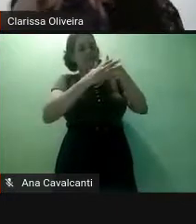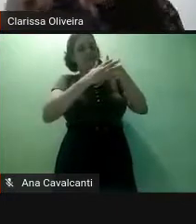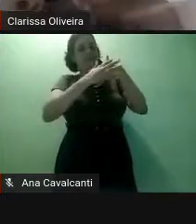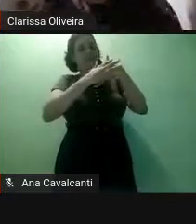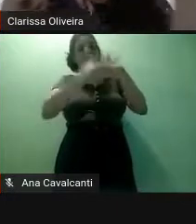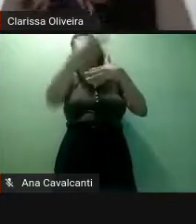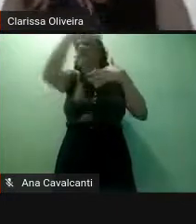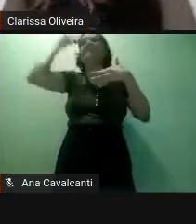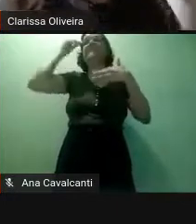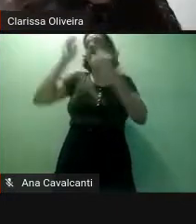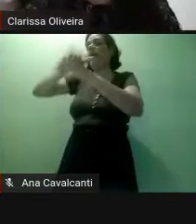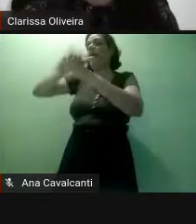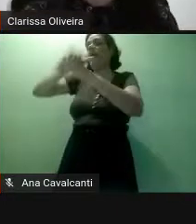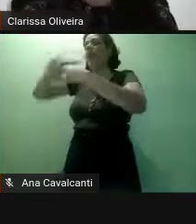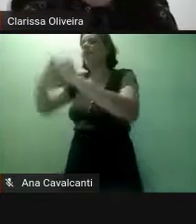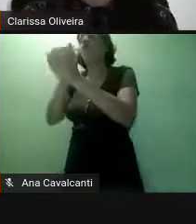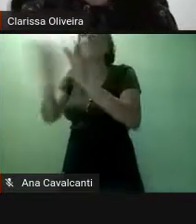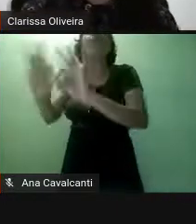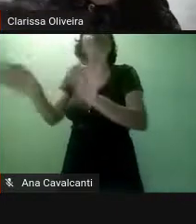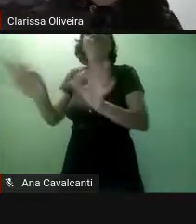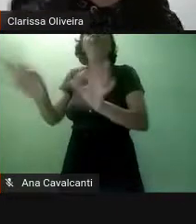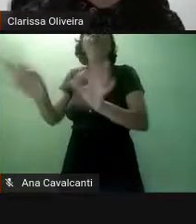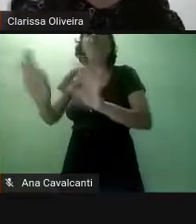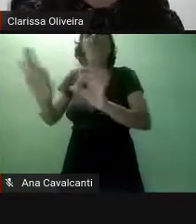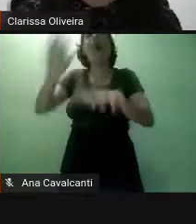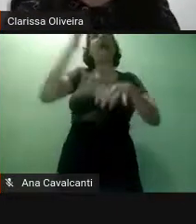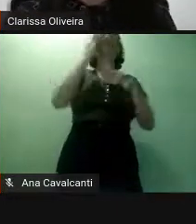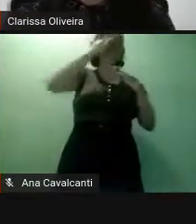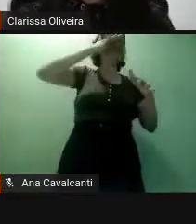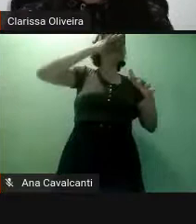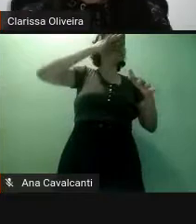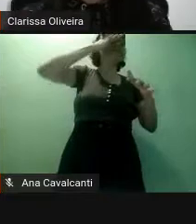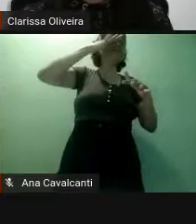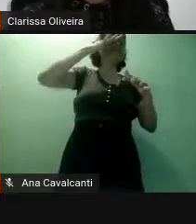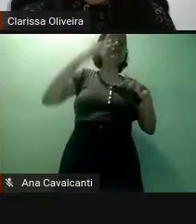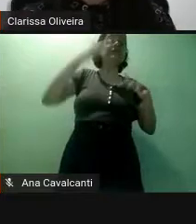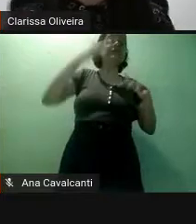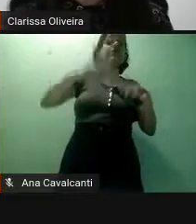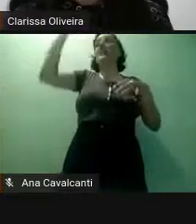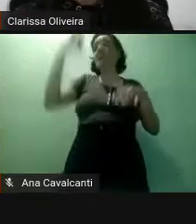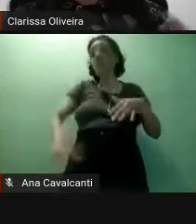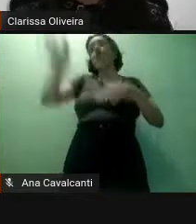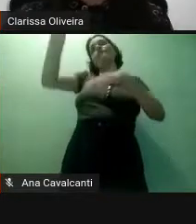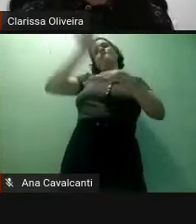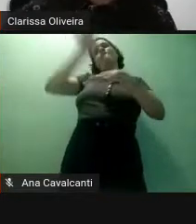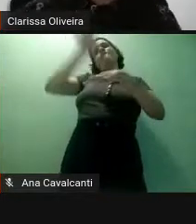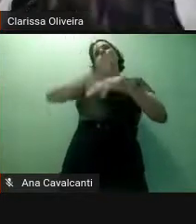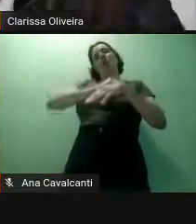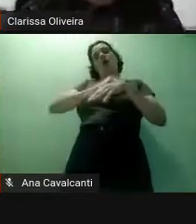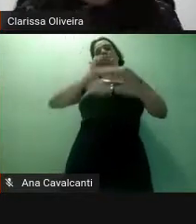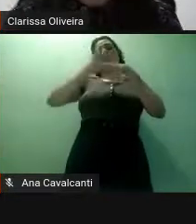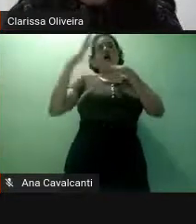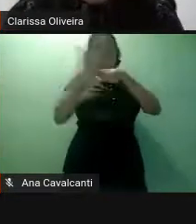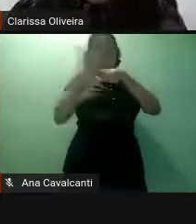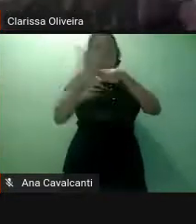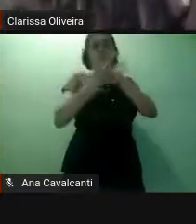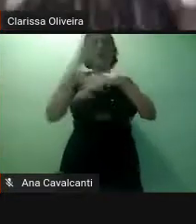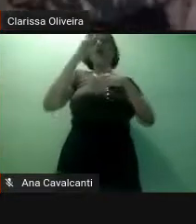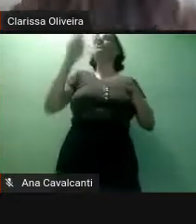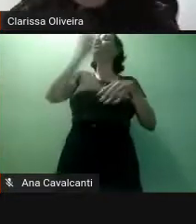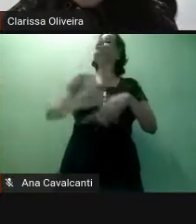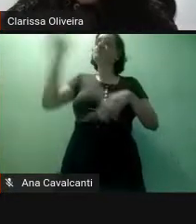não higienizei as mãos e vou coçar meu olho. Me infectei de novo com coronavírus. Aí o povo fala, mas Clarissa estava usando máscara o